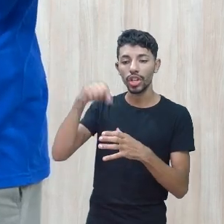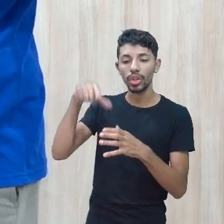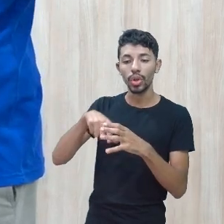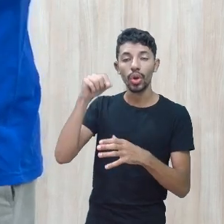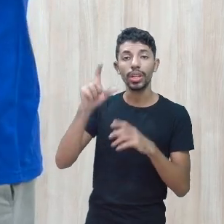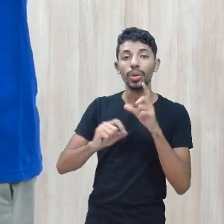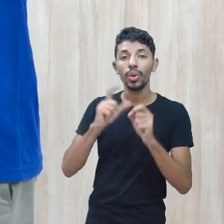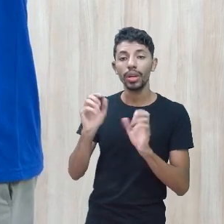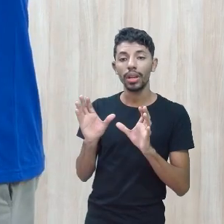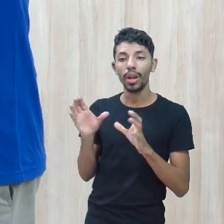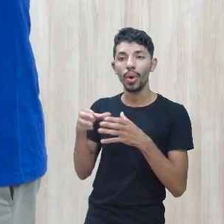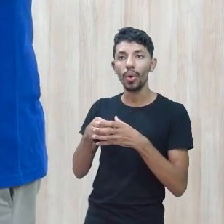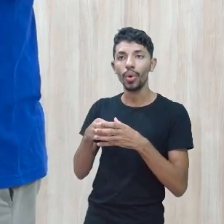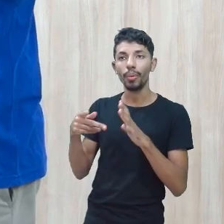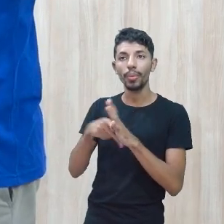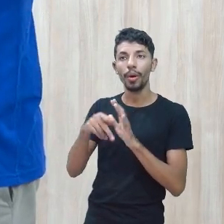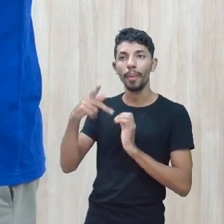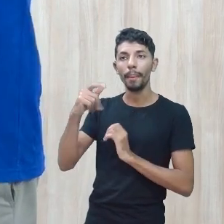sociedade, entre aqueles